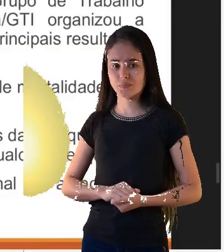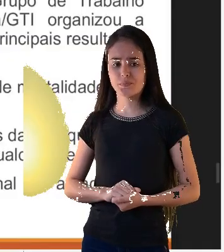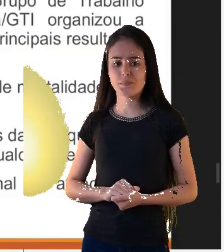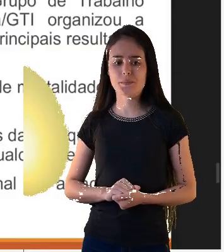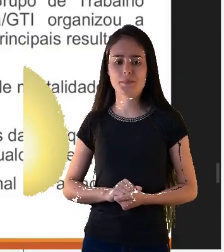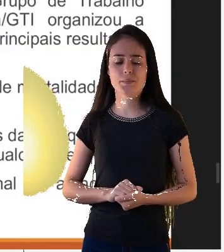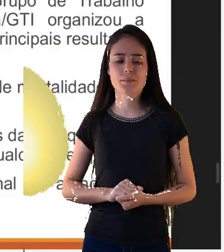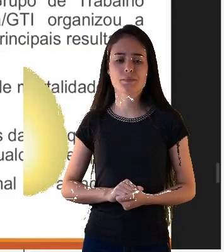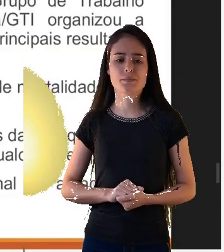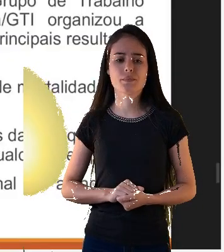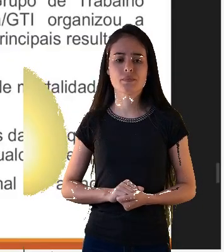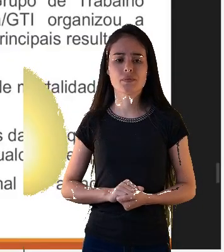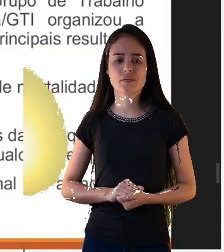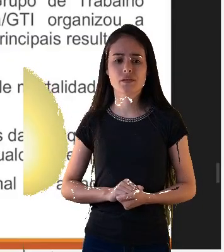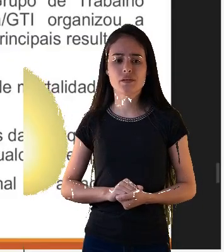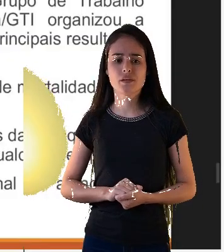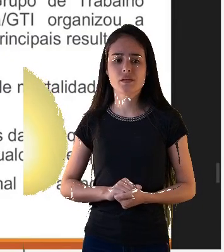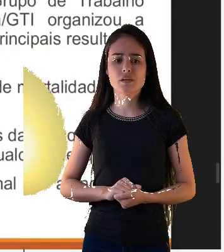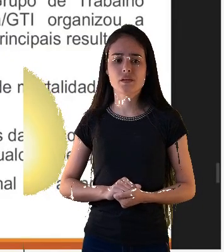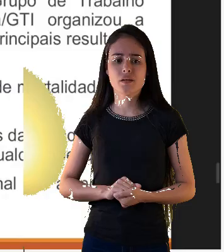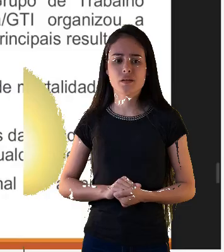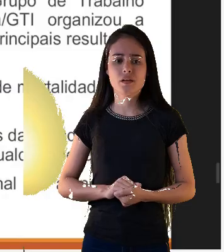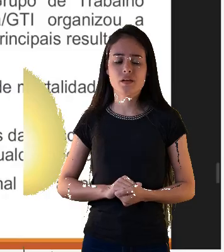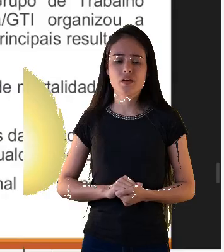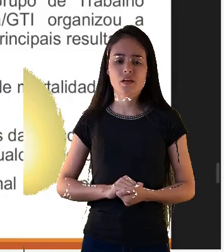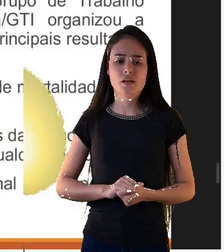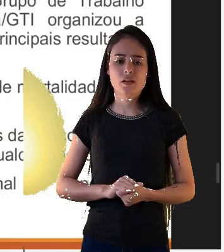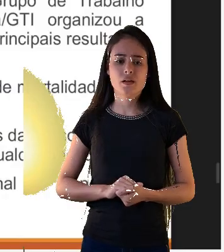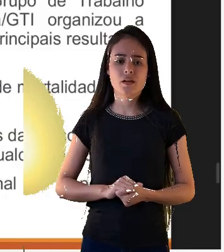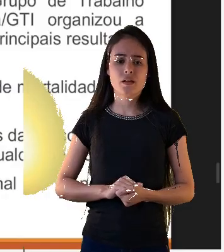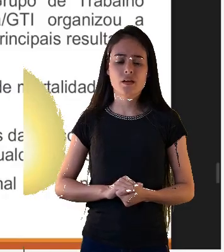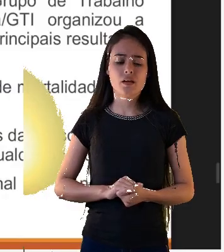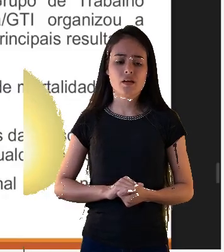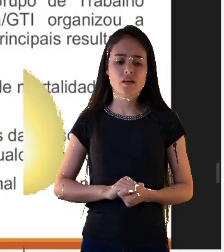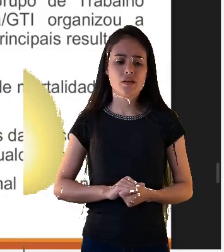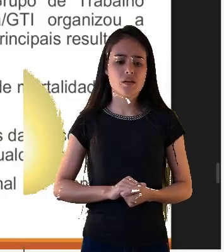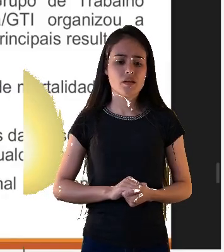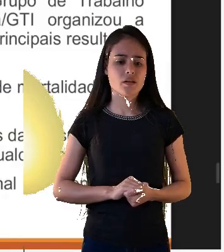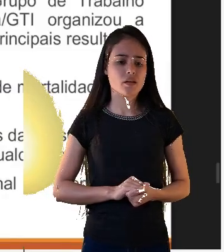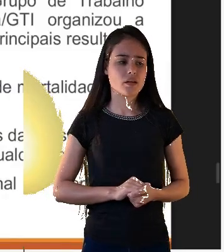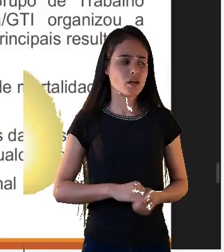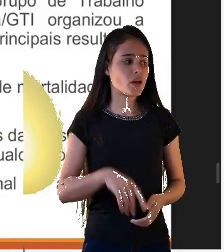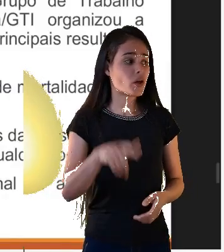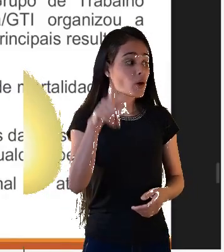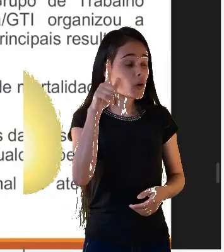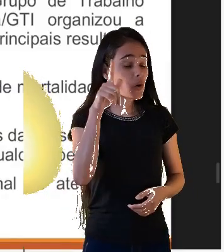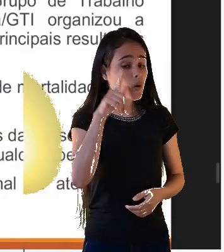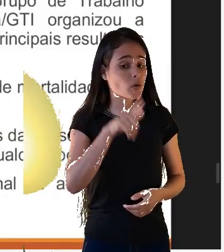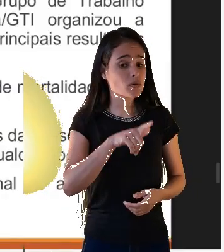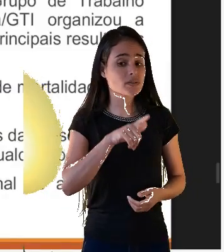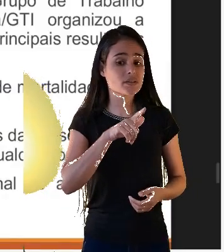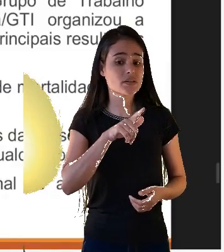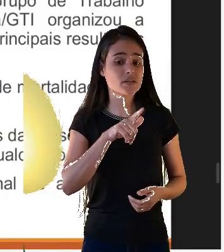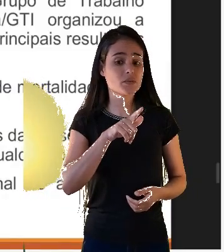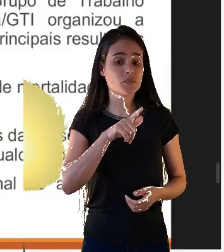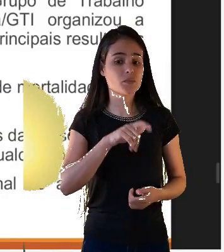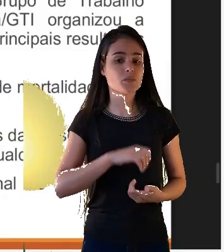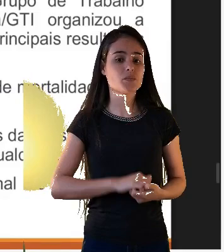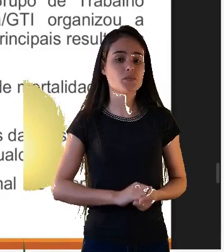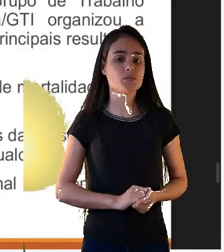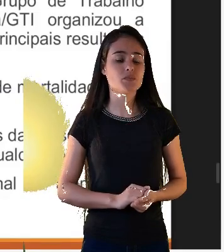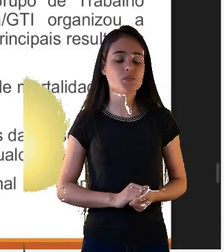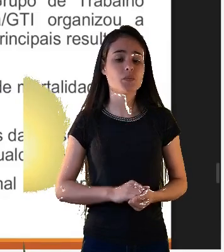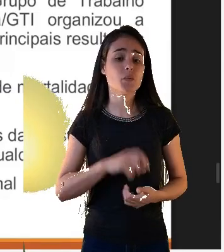que era voltado para a saúde e ele organizou uma mesa redonda voltada para a saúde da população